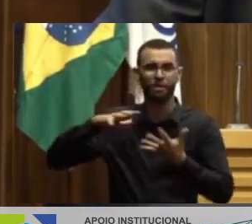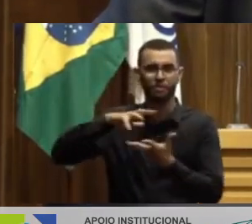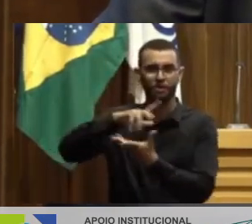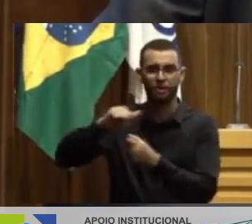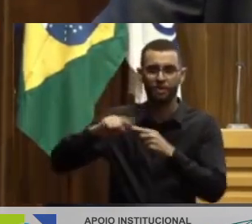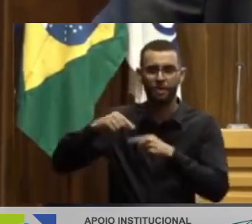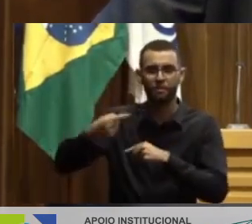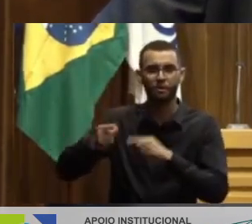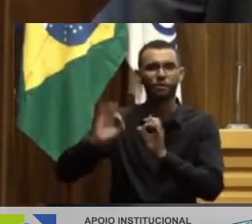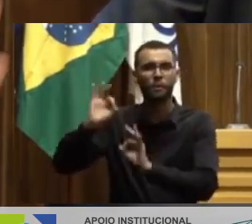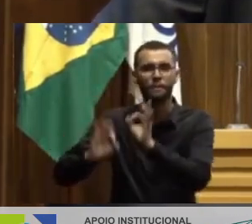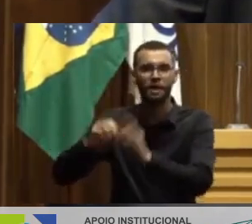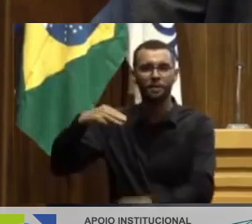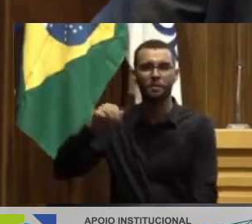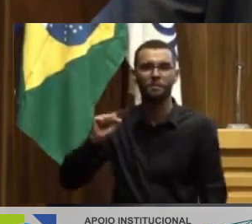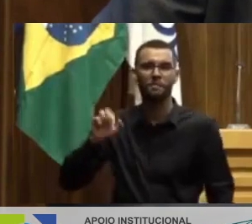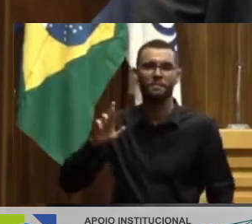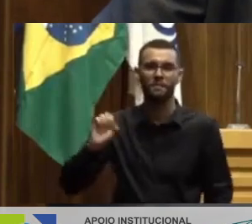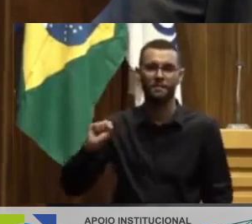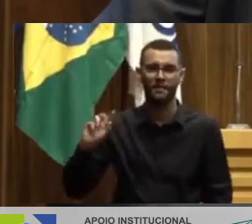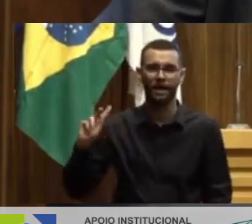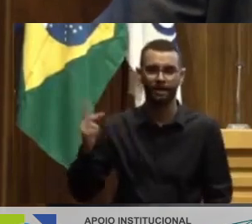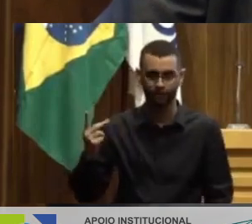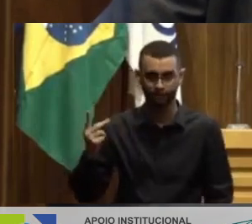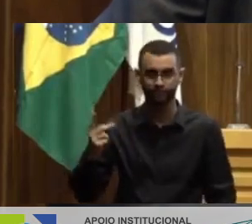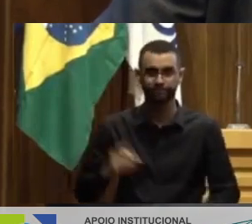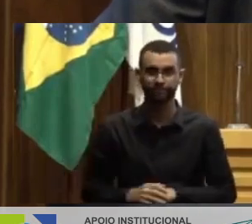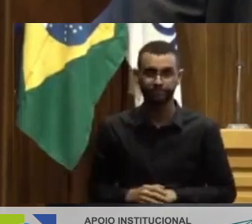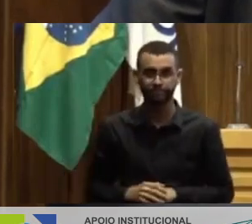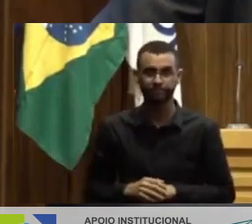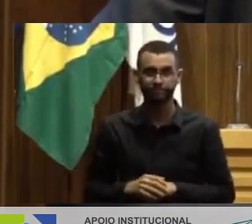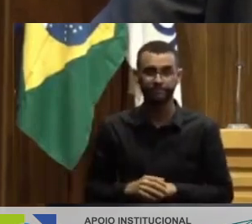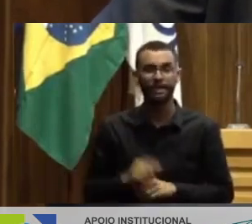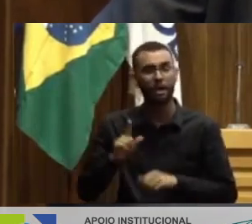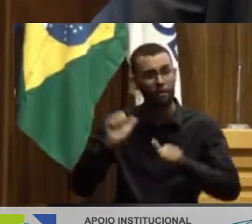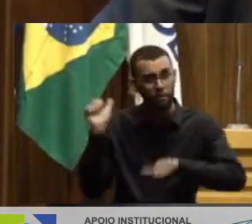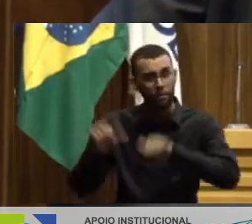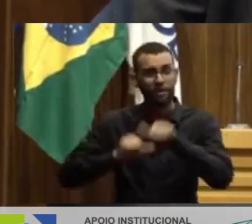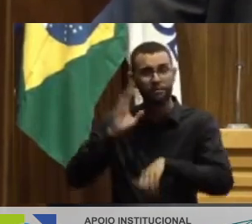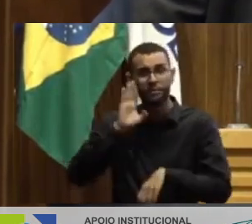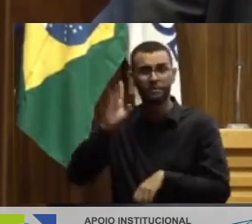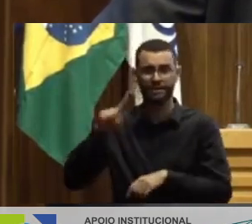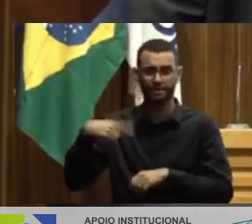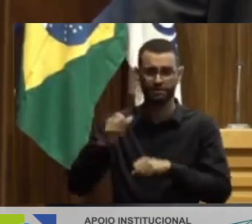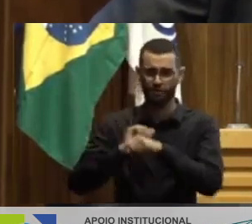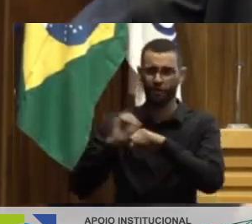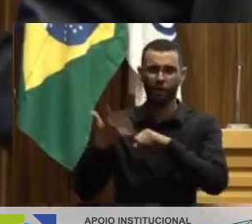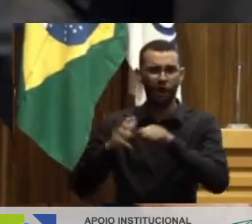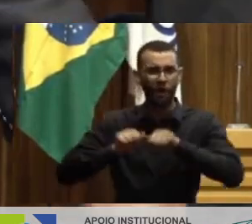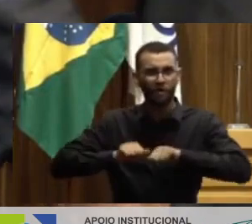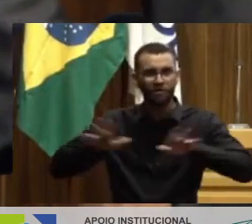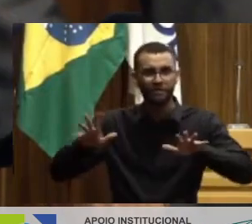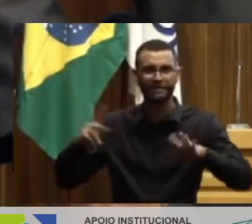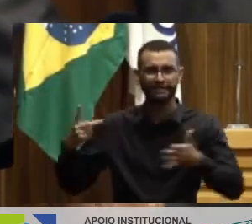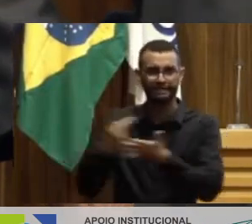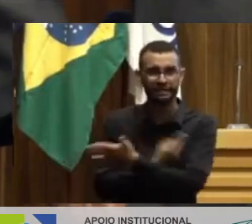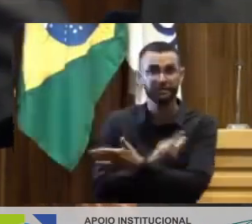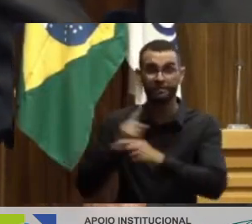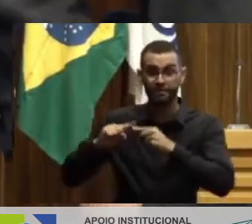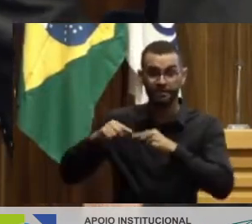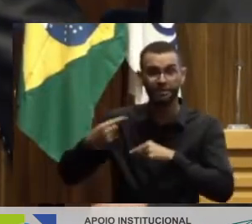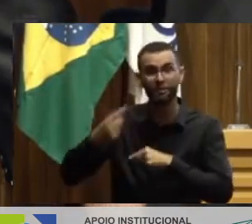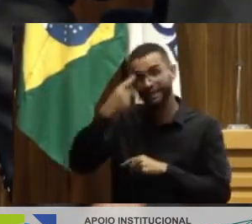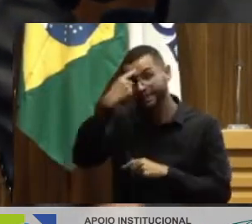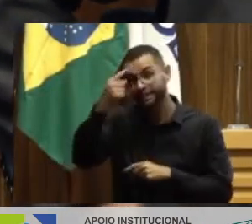Então, há um deslocamento e uma mudança, e principalmente depois da Covid, em que a ideia